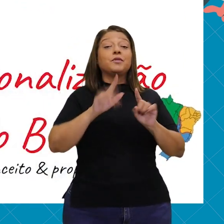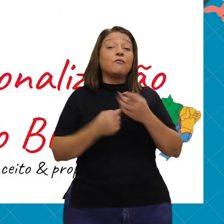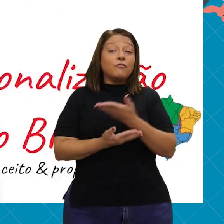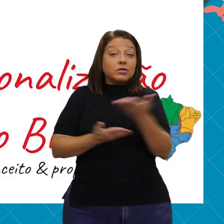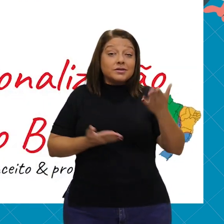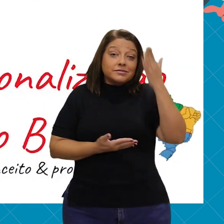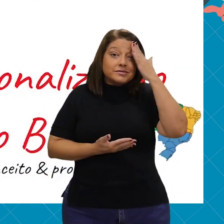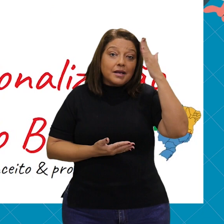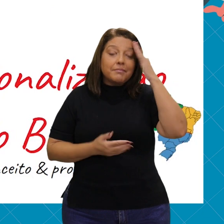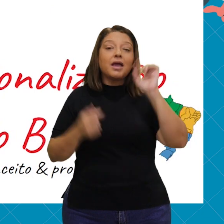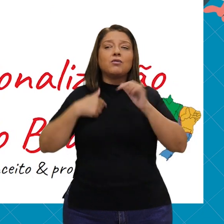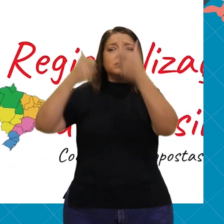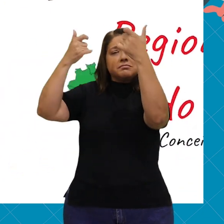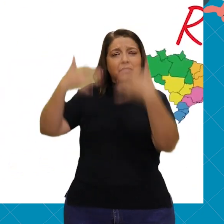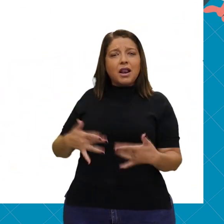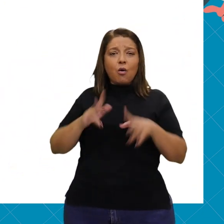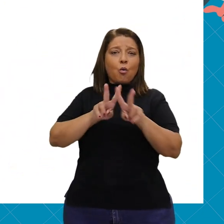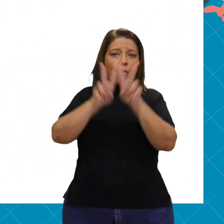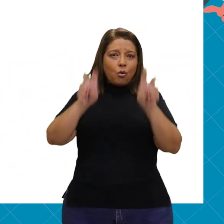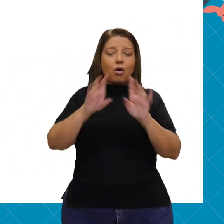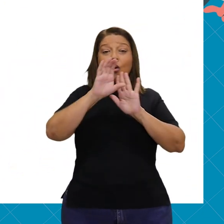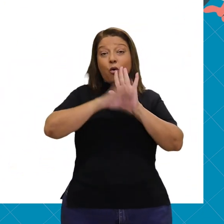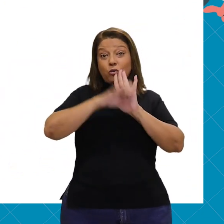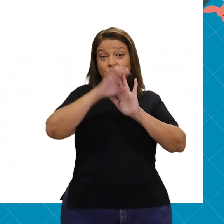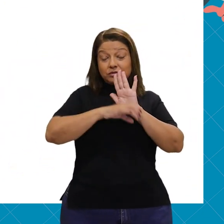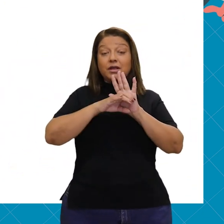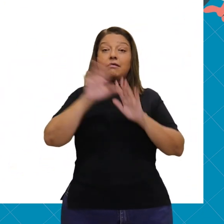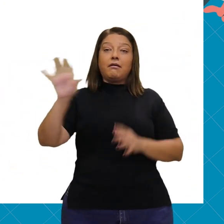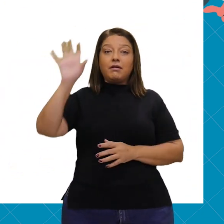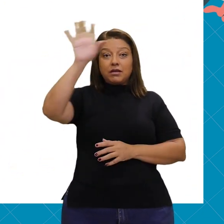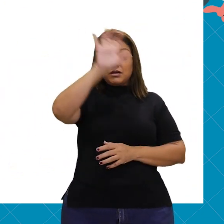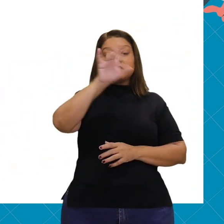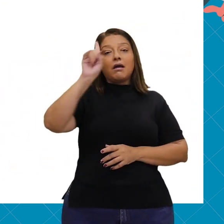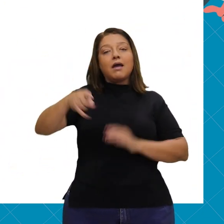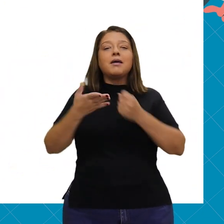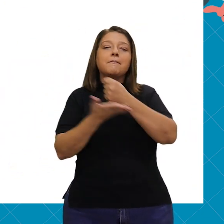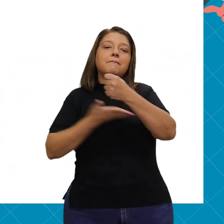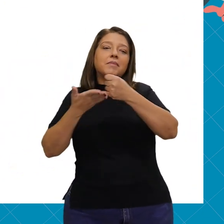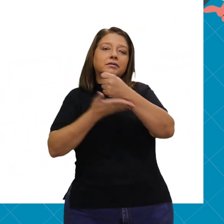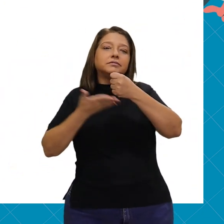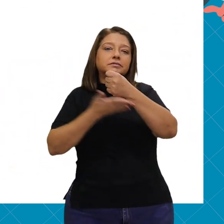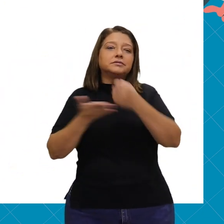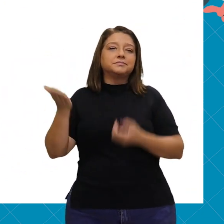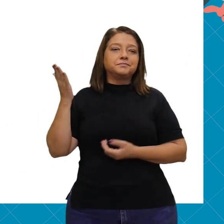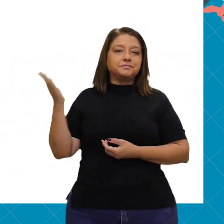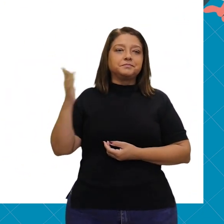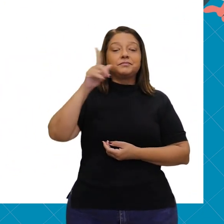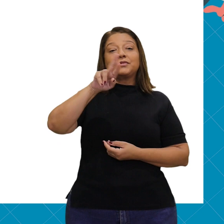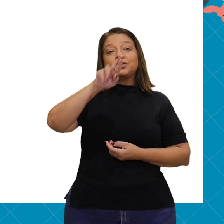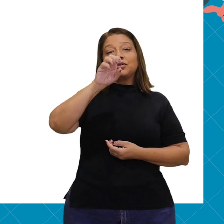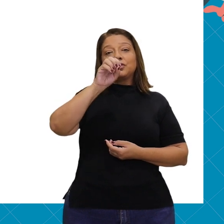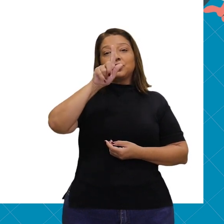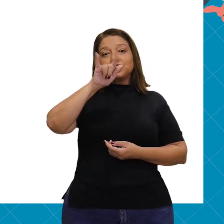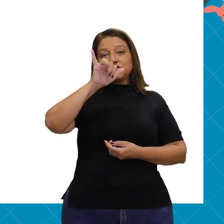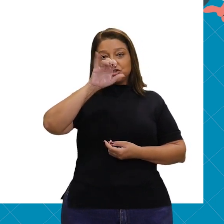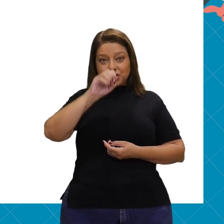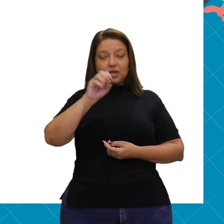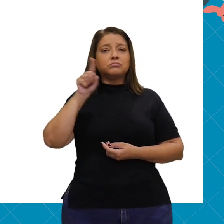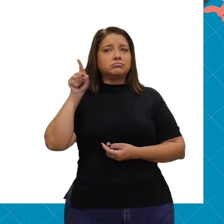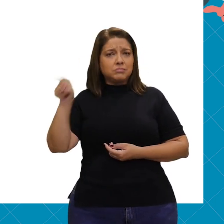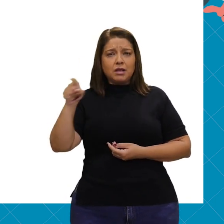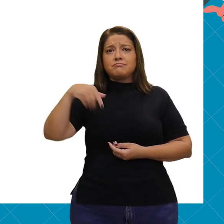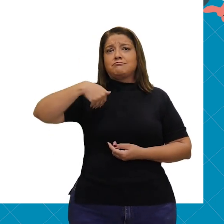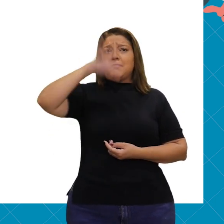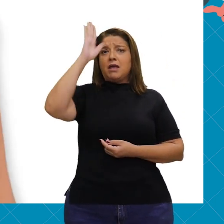você saber, tudo que eu vou falar aqui sobre o conceito de região em si foi embasado em Rogério Hasbert, que é um dos principais teóricos brasileiros no que se refere a